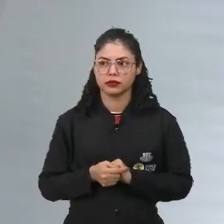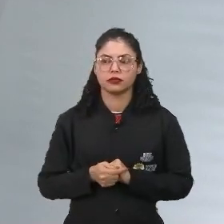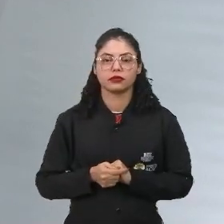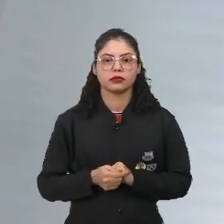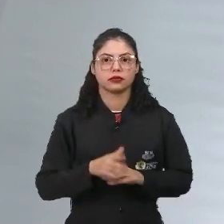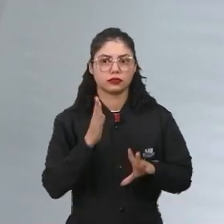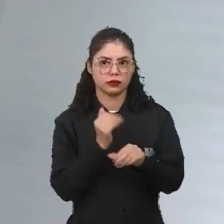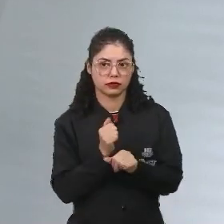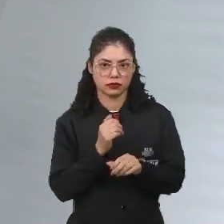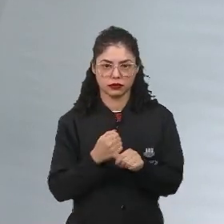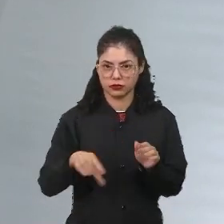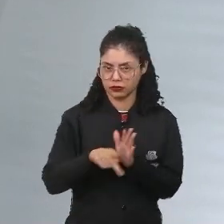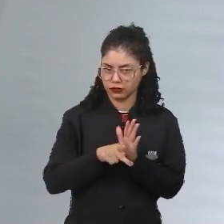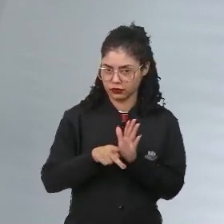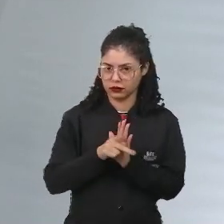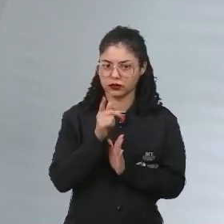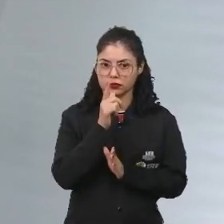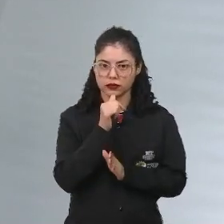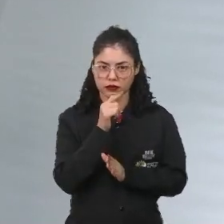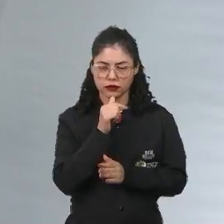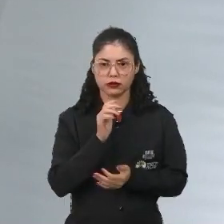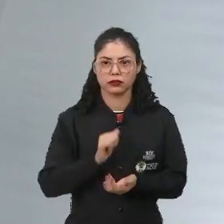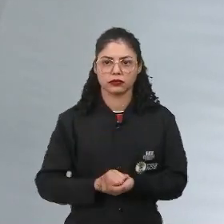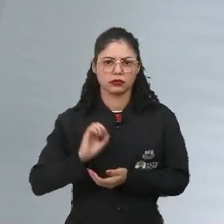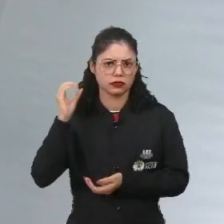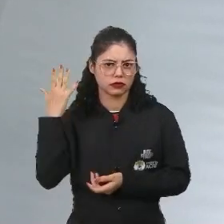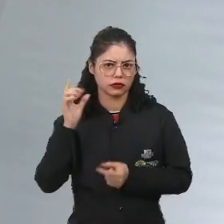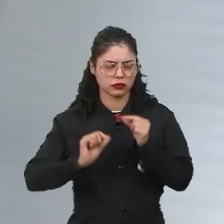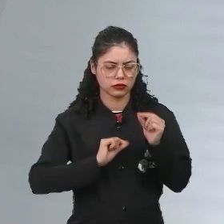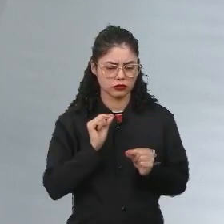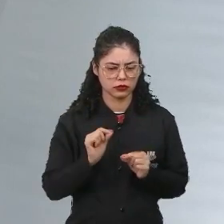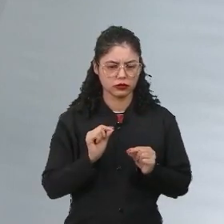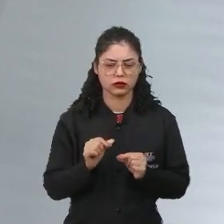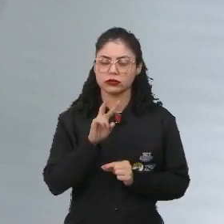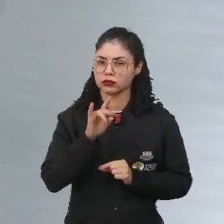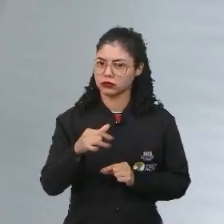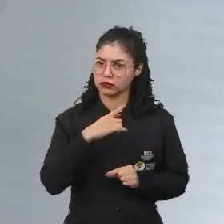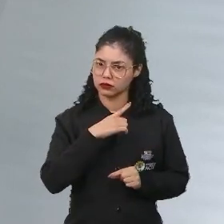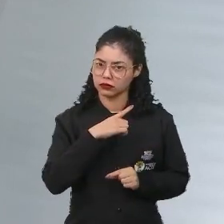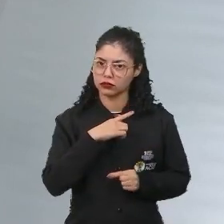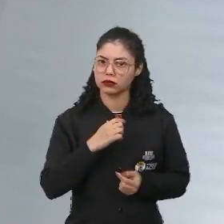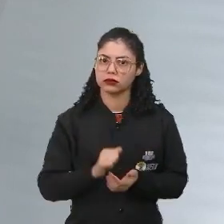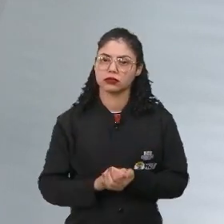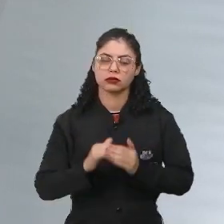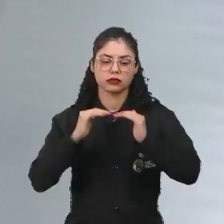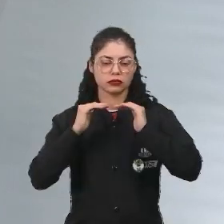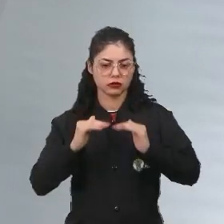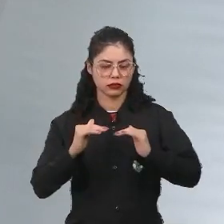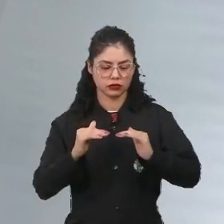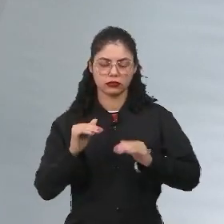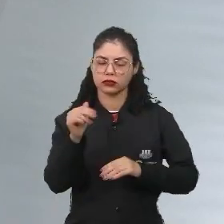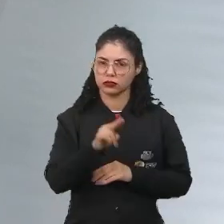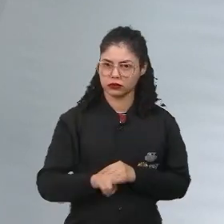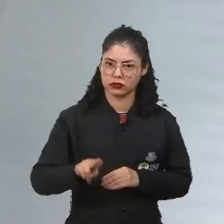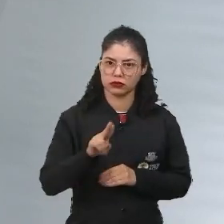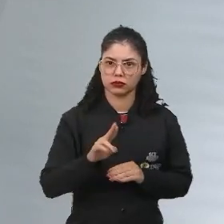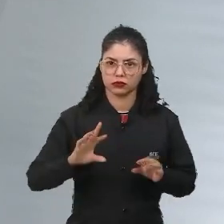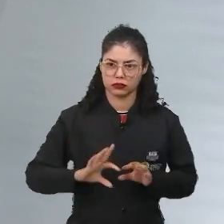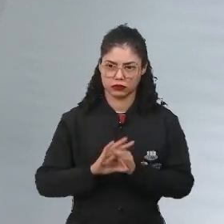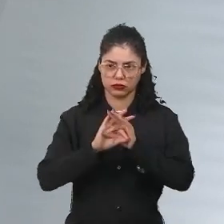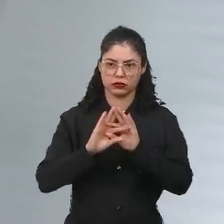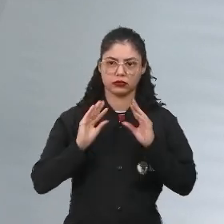adicionar água, o que vai acontecer? A água, ela vai ser intermediária, ou seja, ela vai ficar, né, entre